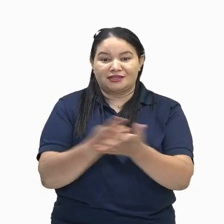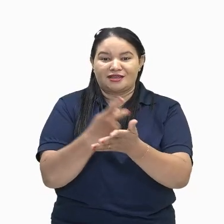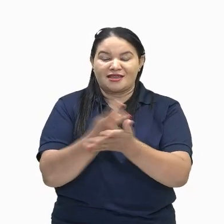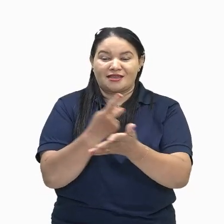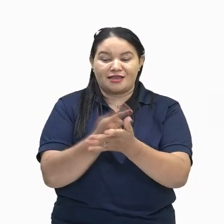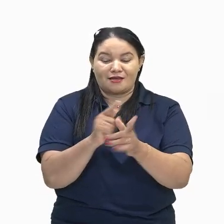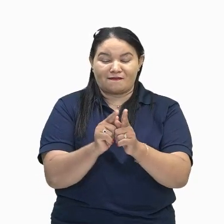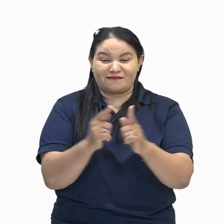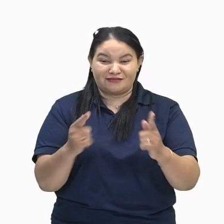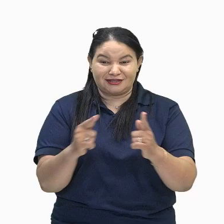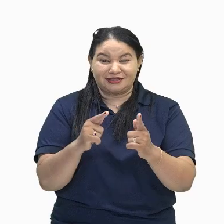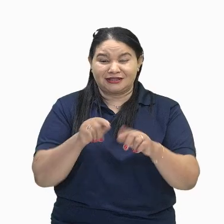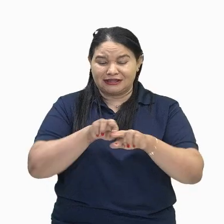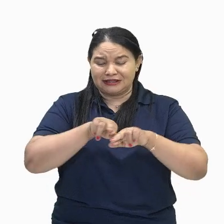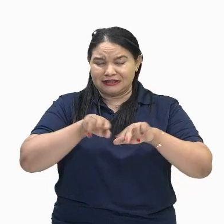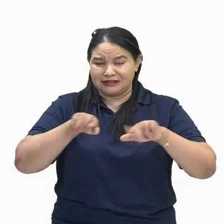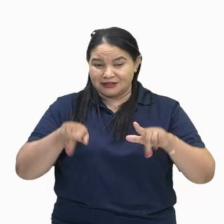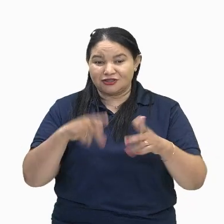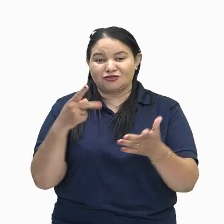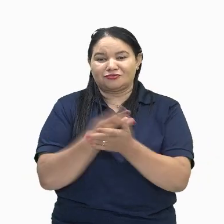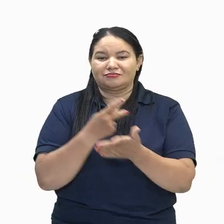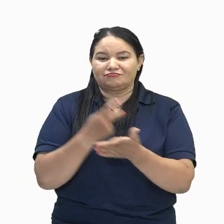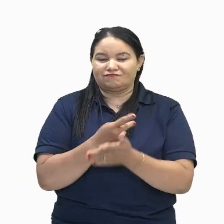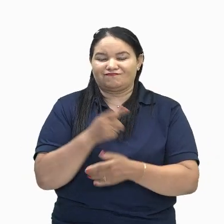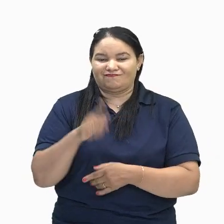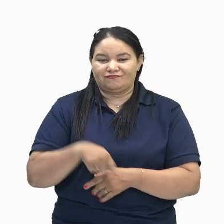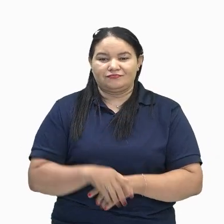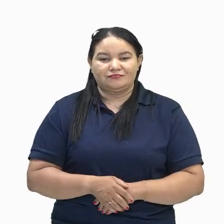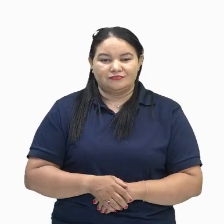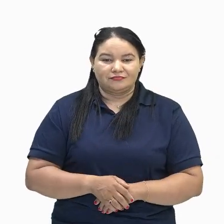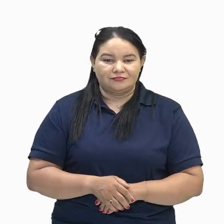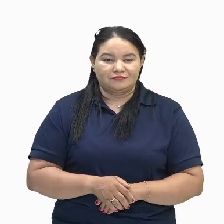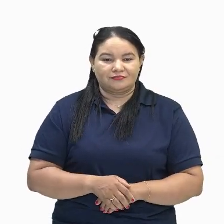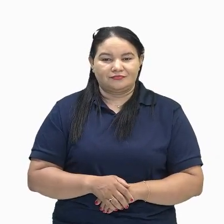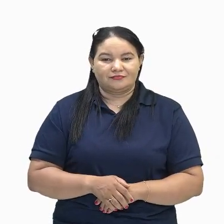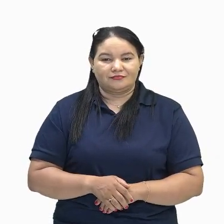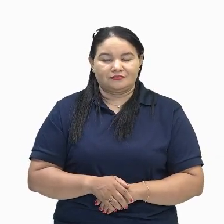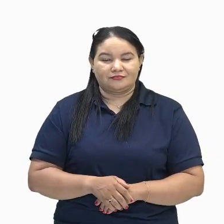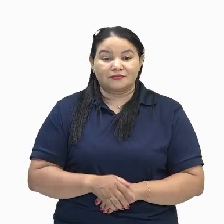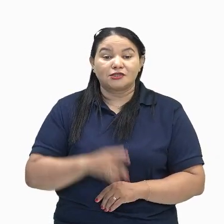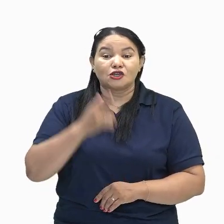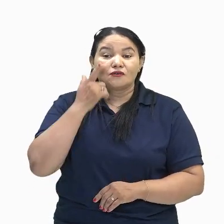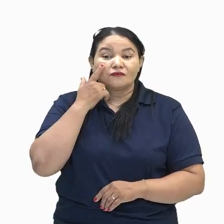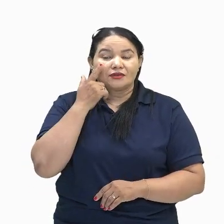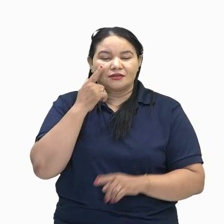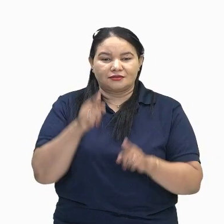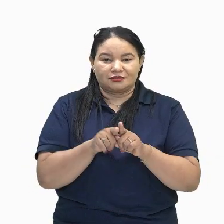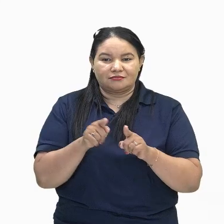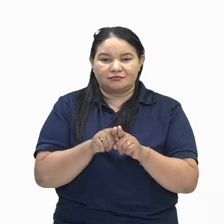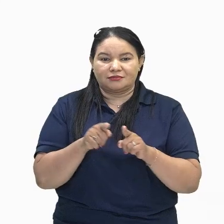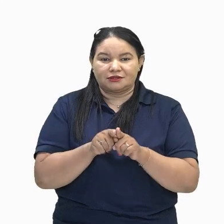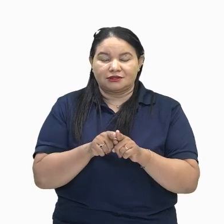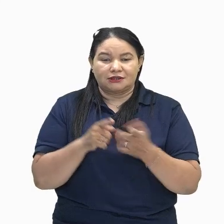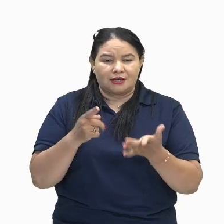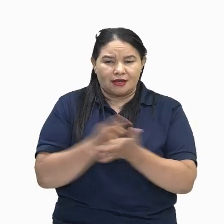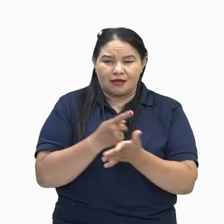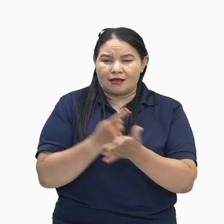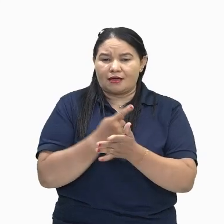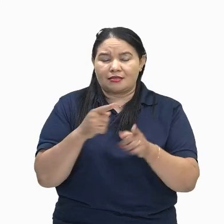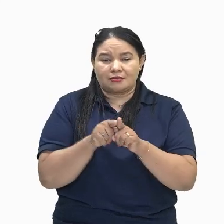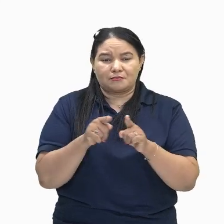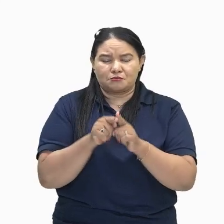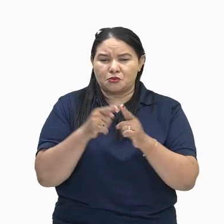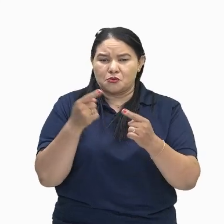que uma notícia é falsa são os erros gramaticais. Então, observe que os desvios de concordância,